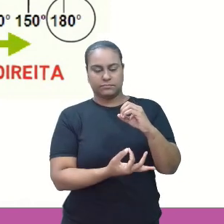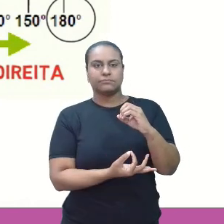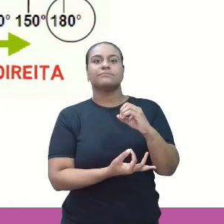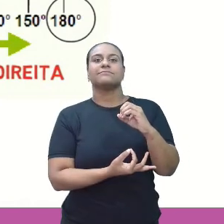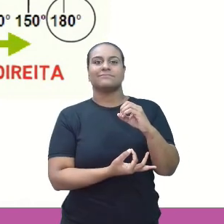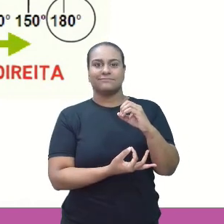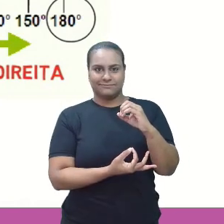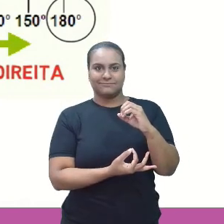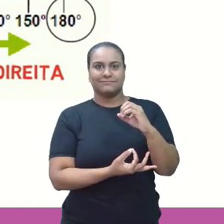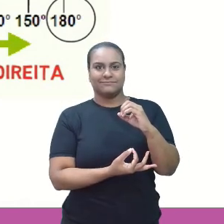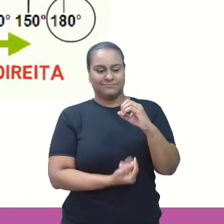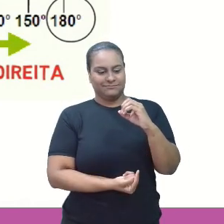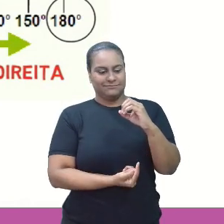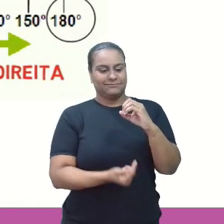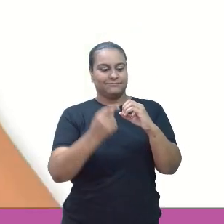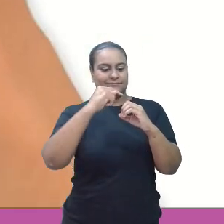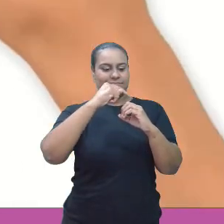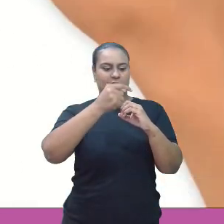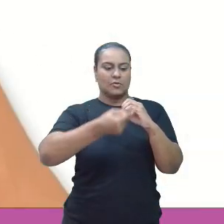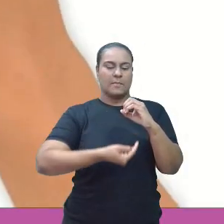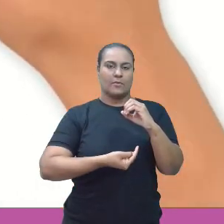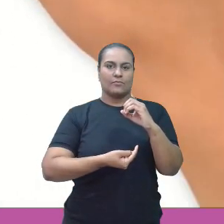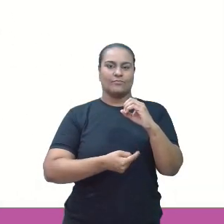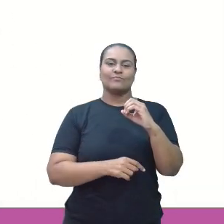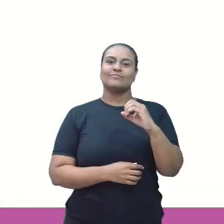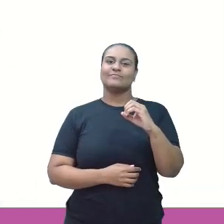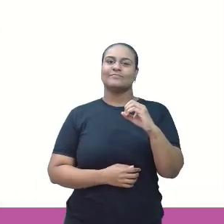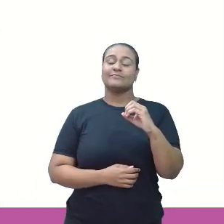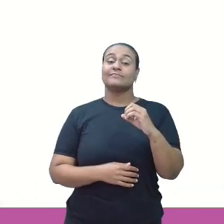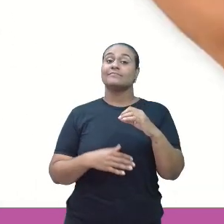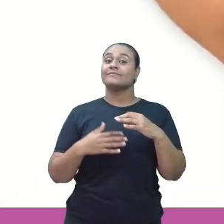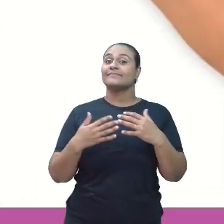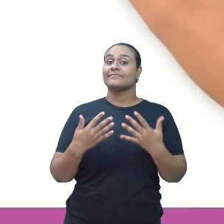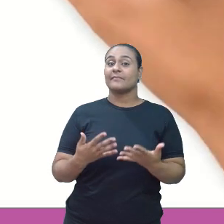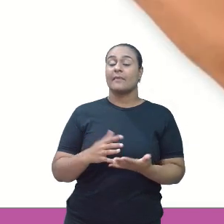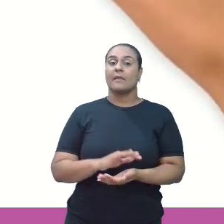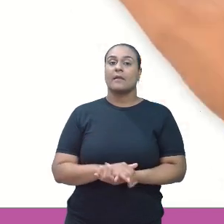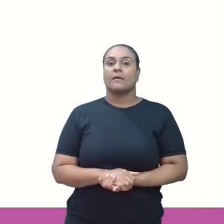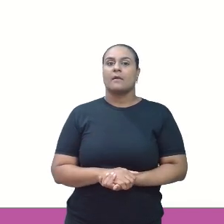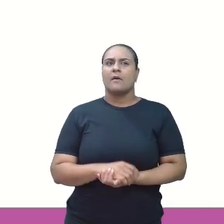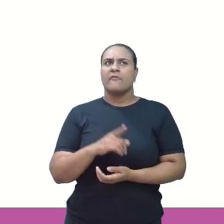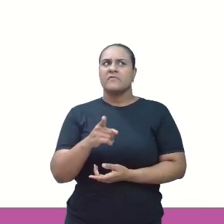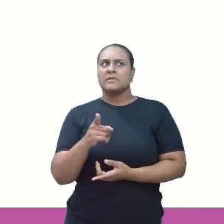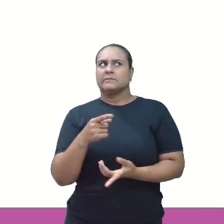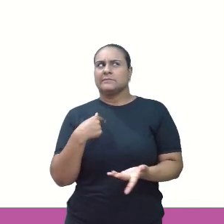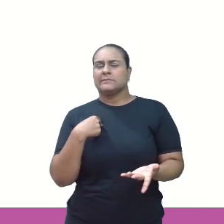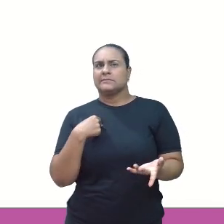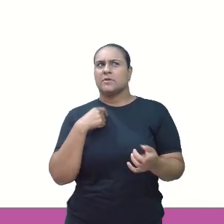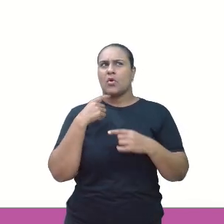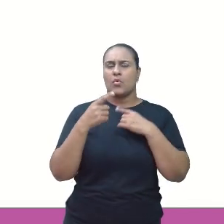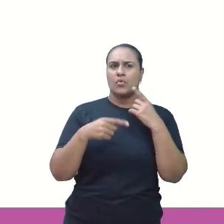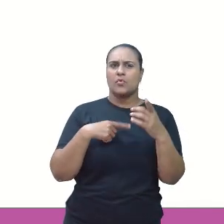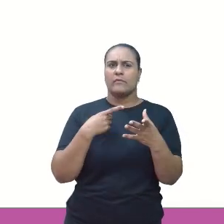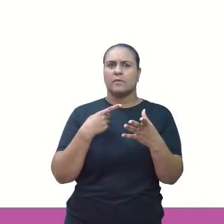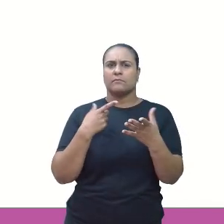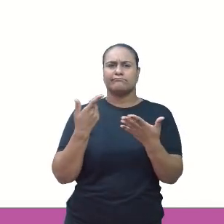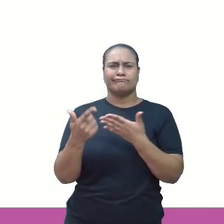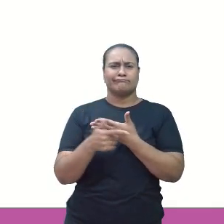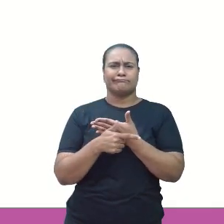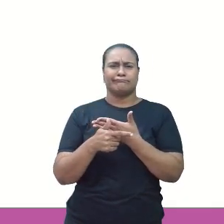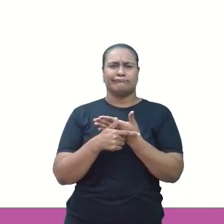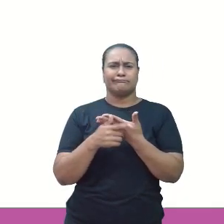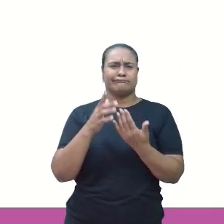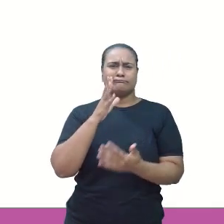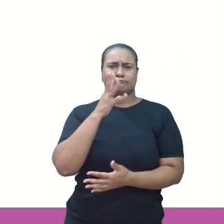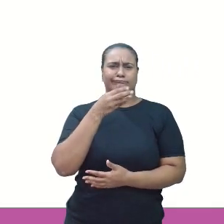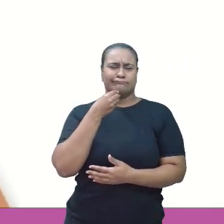o meridiano de Greenwich. Mas aí você deve estar se perguntando, mas para que serve esse